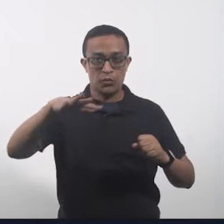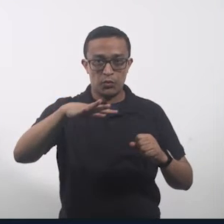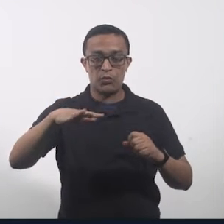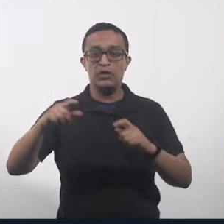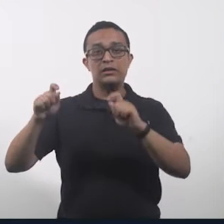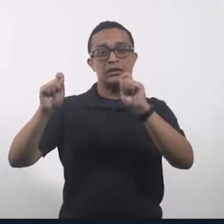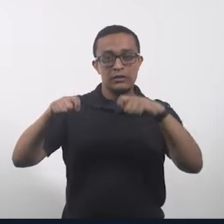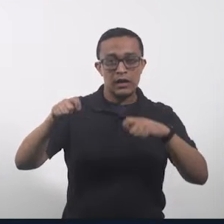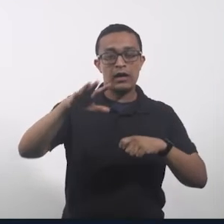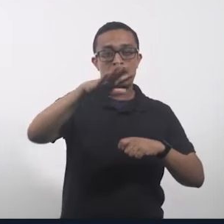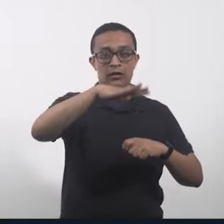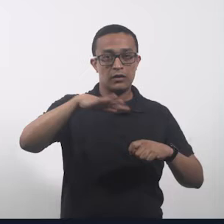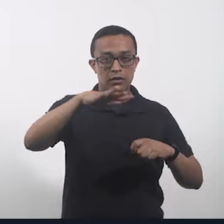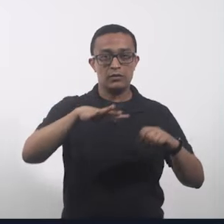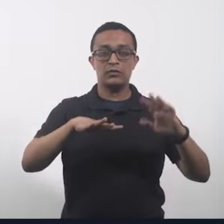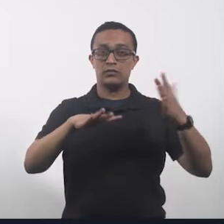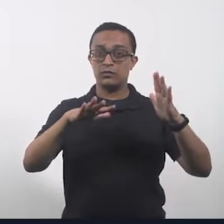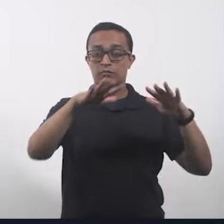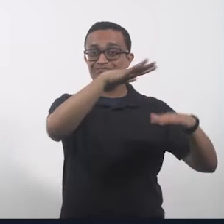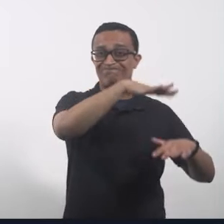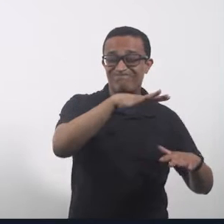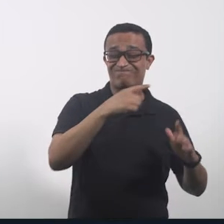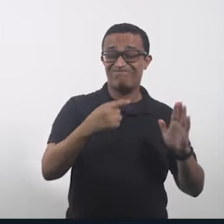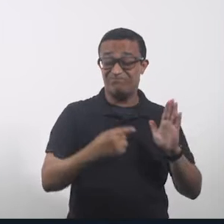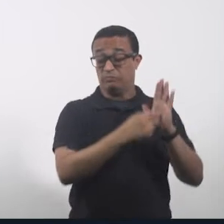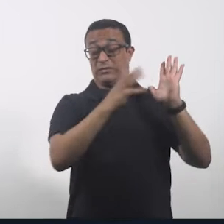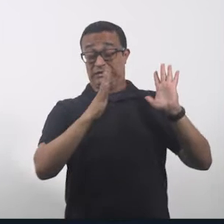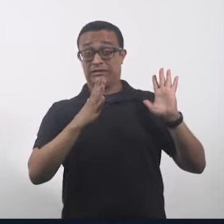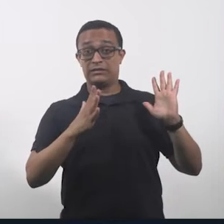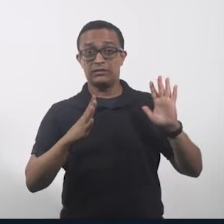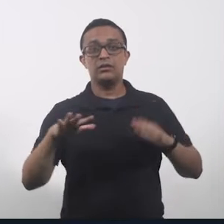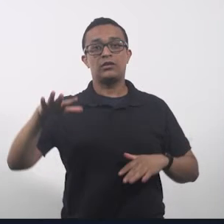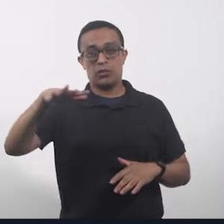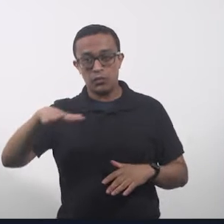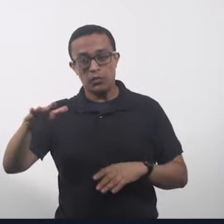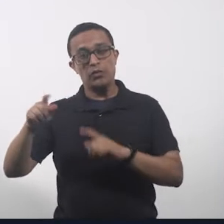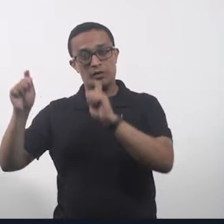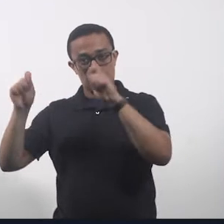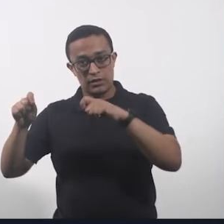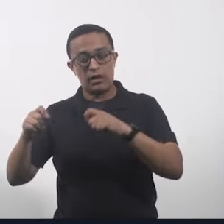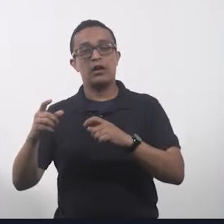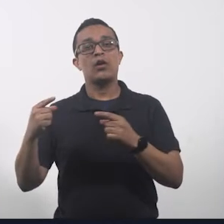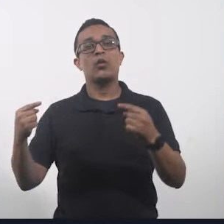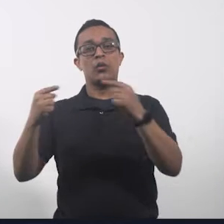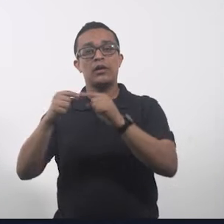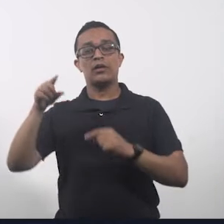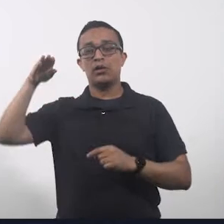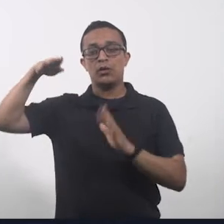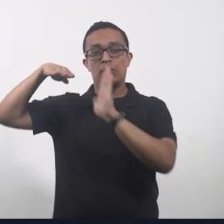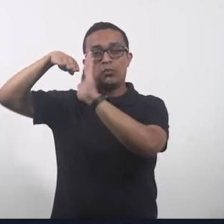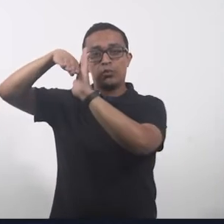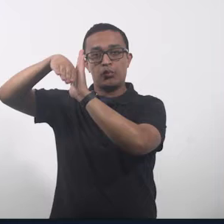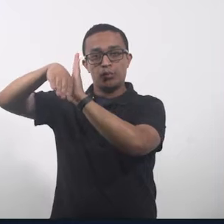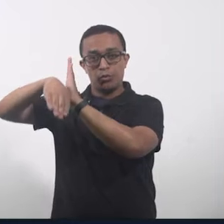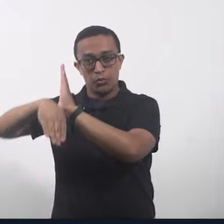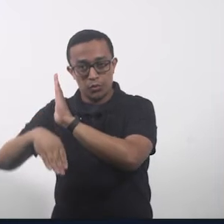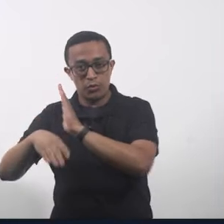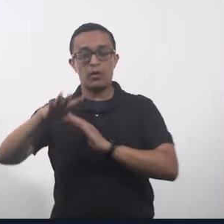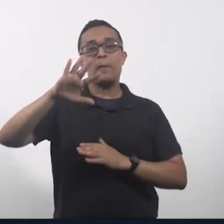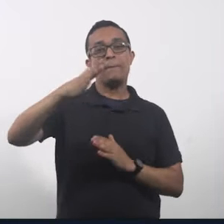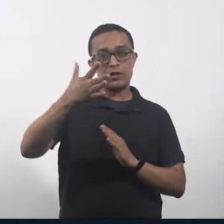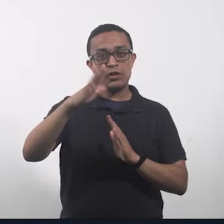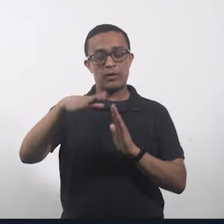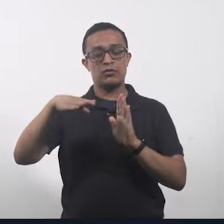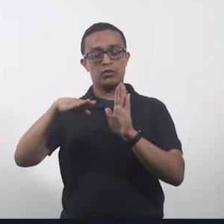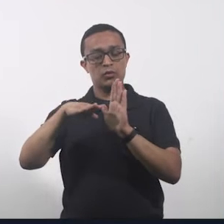adequado, moderado e limitado. Nós consideramos adequado uma tendência de queda para esses indicadores, moderado quando eles